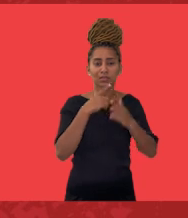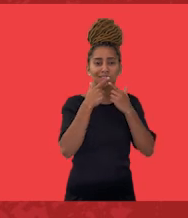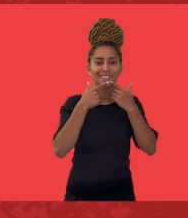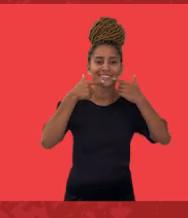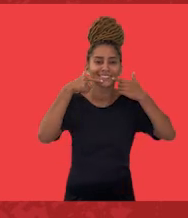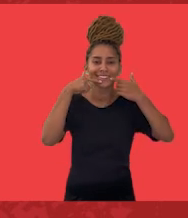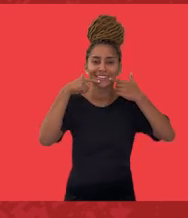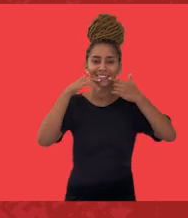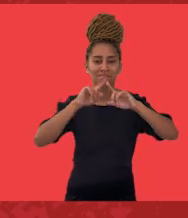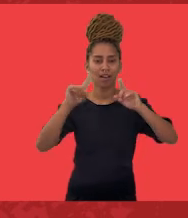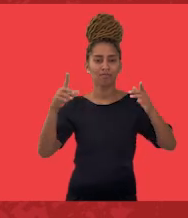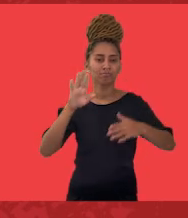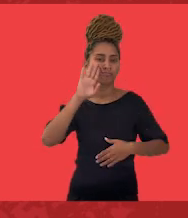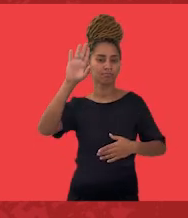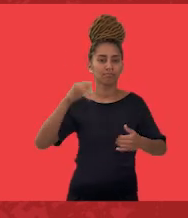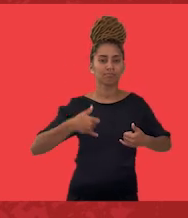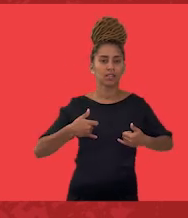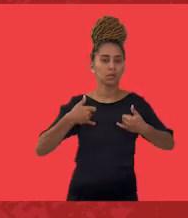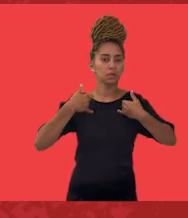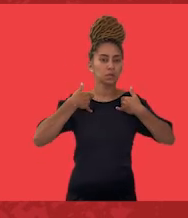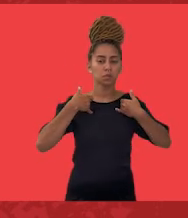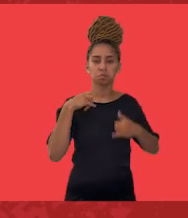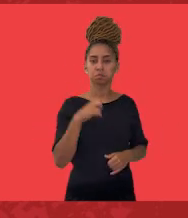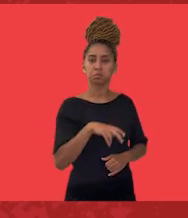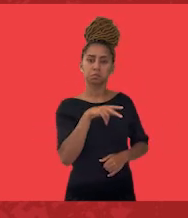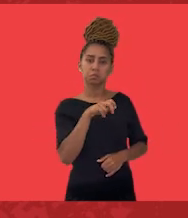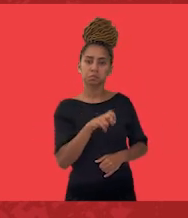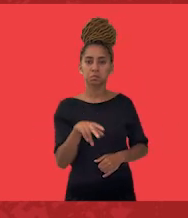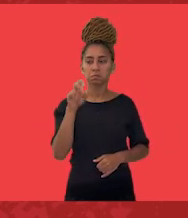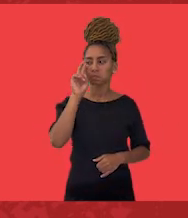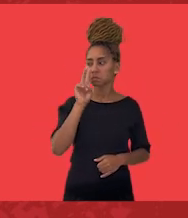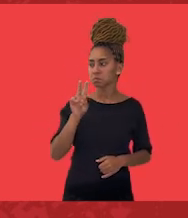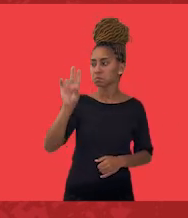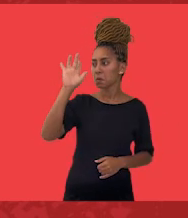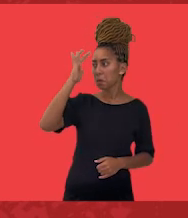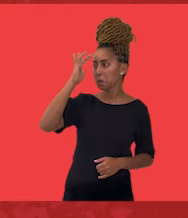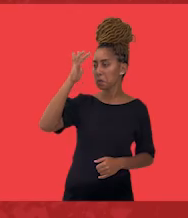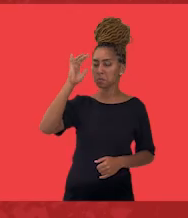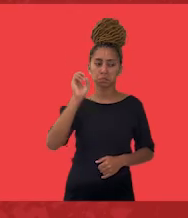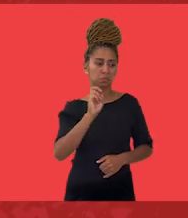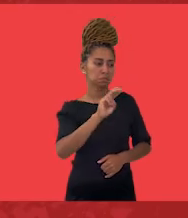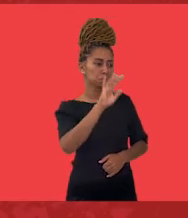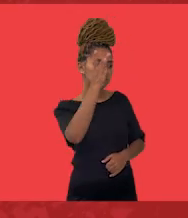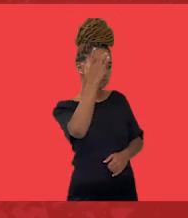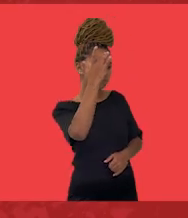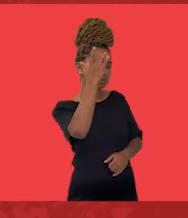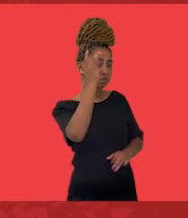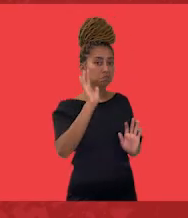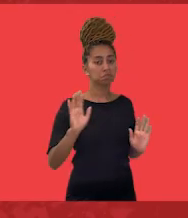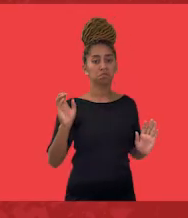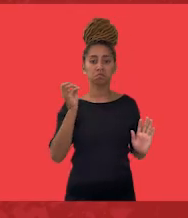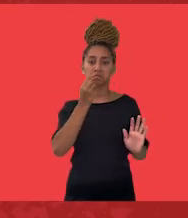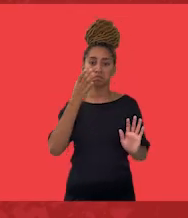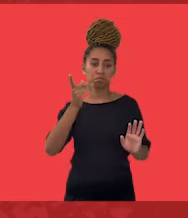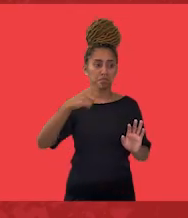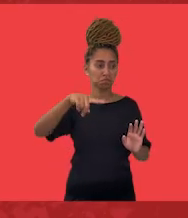que finge muito bem com um certo sorriso e um ar elegante, uma armadura polida,